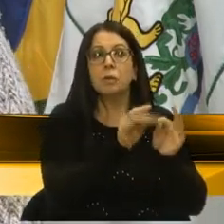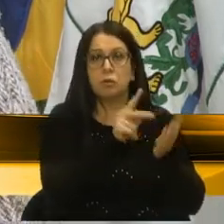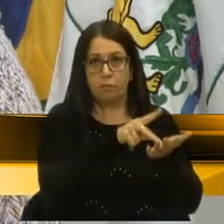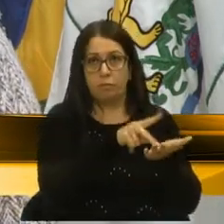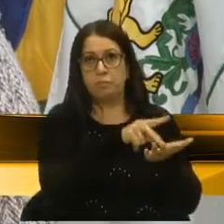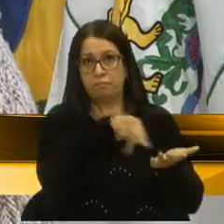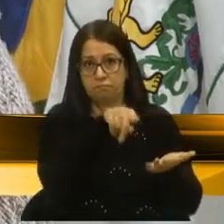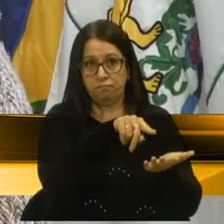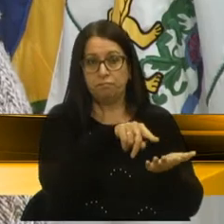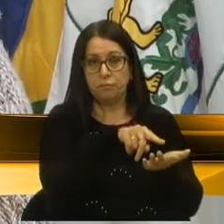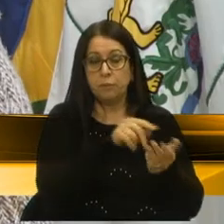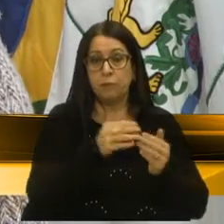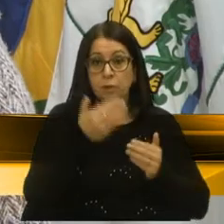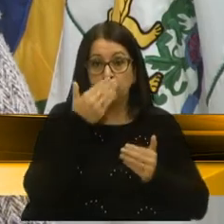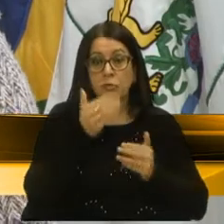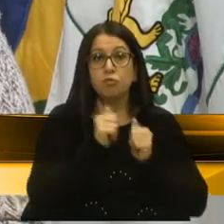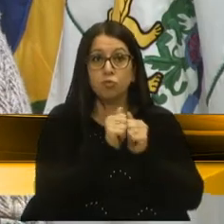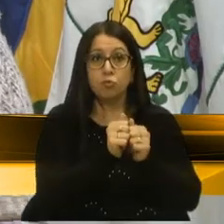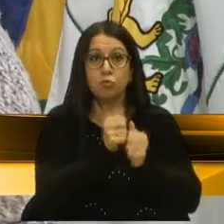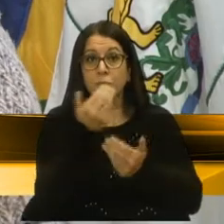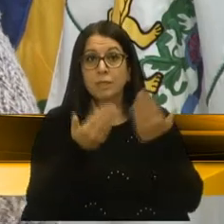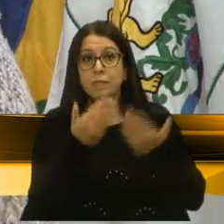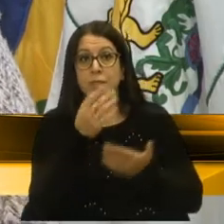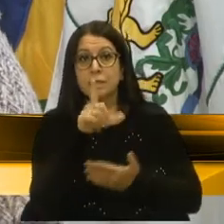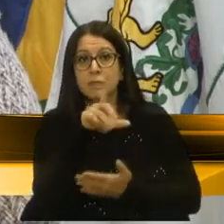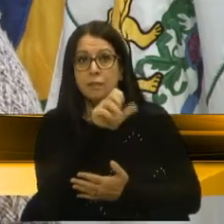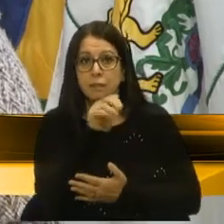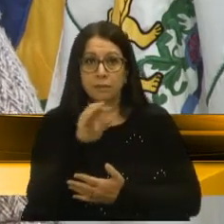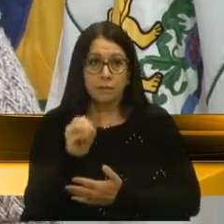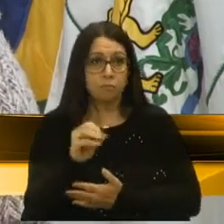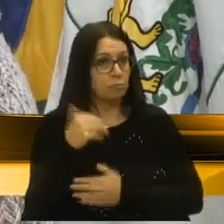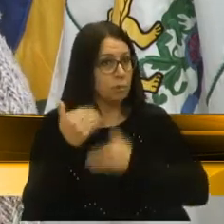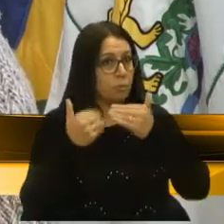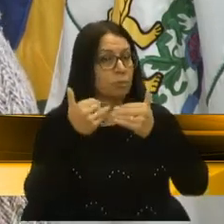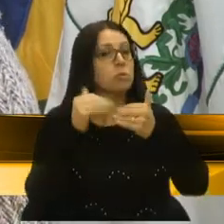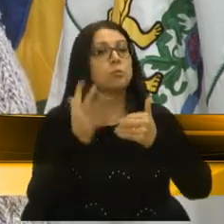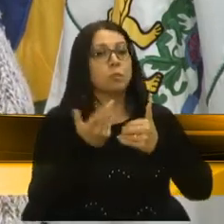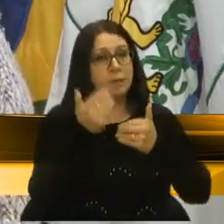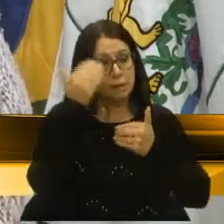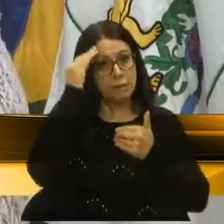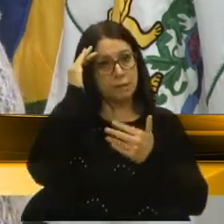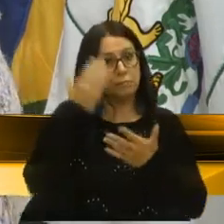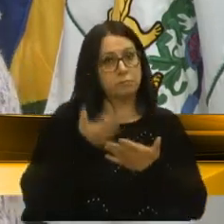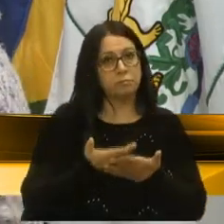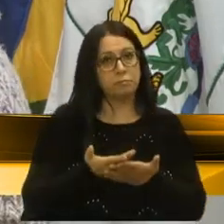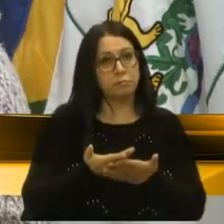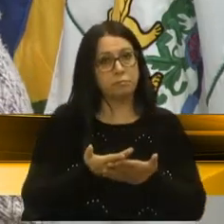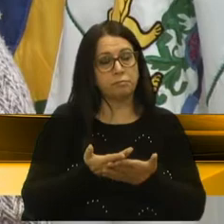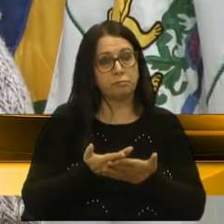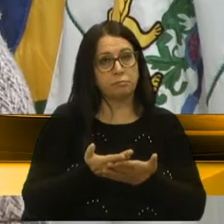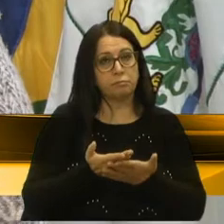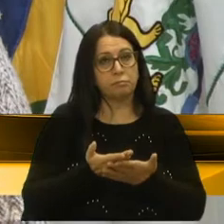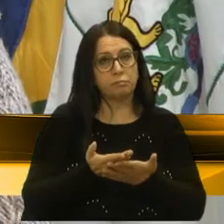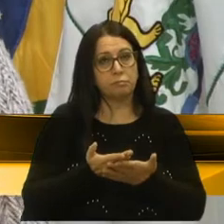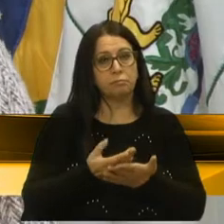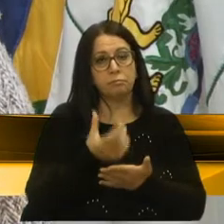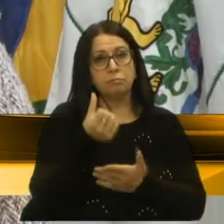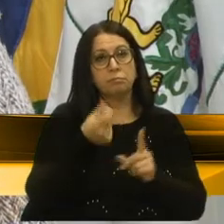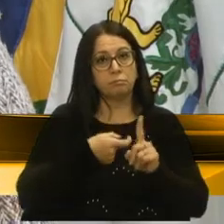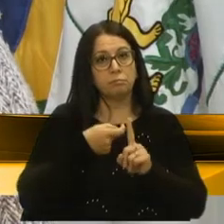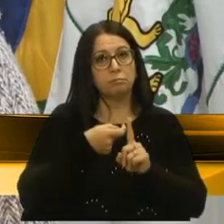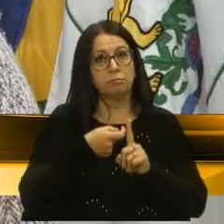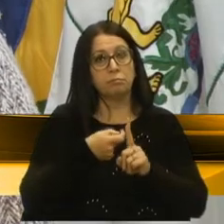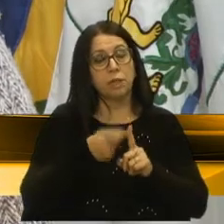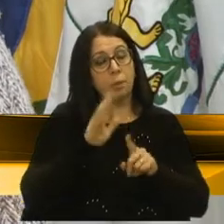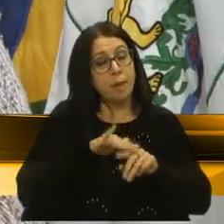estavam, né, à frente da licitação, desse processo todo, entender e passaram aqui que 6 meses era o